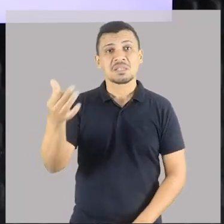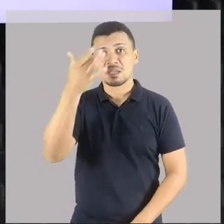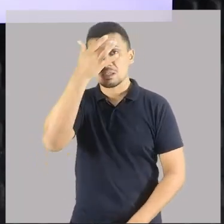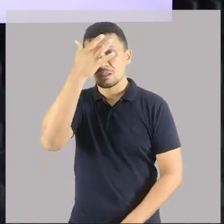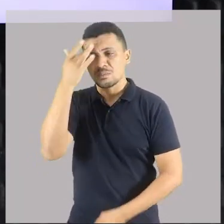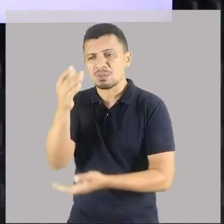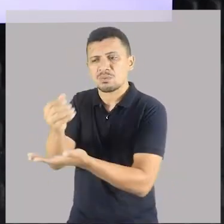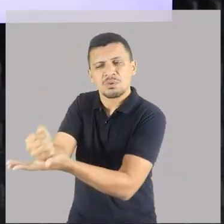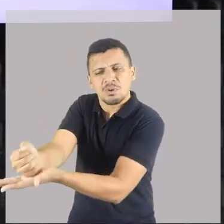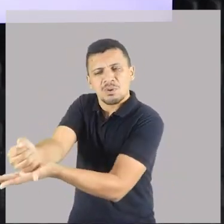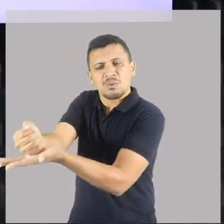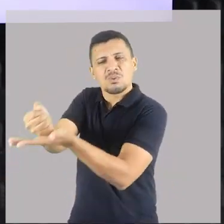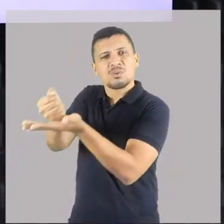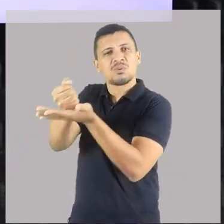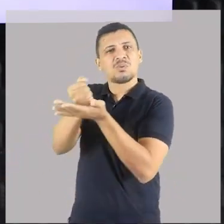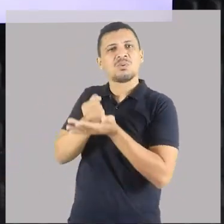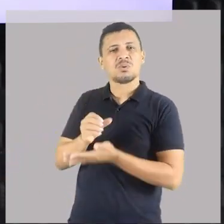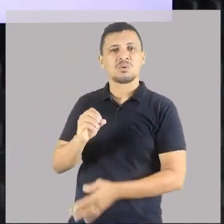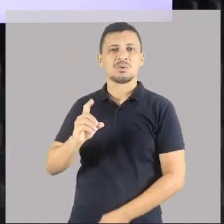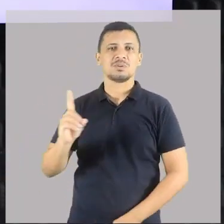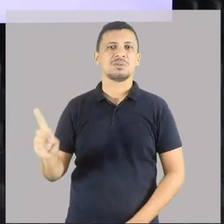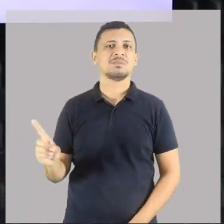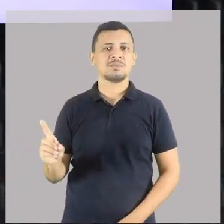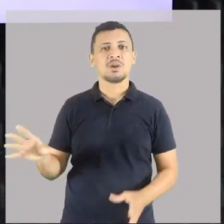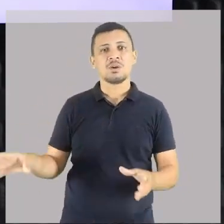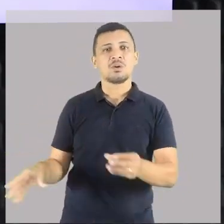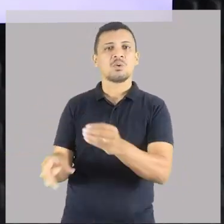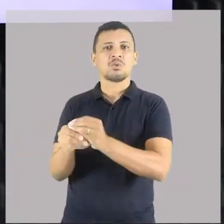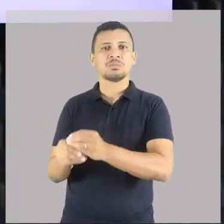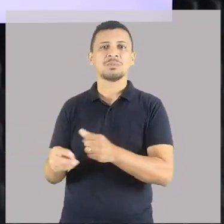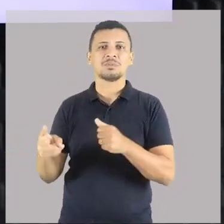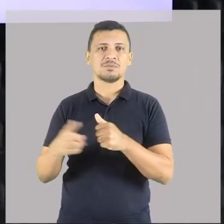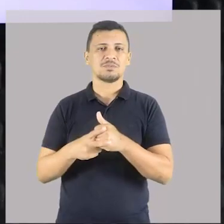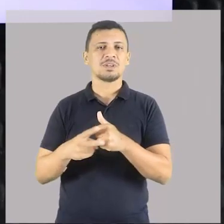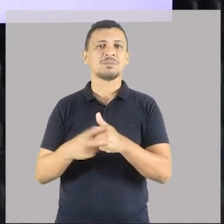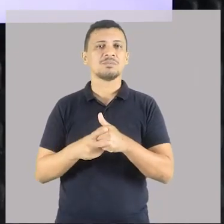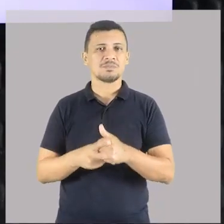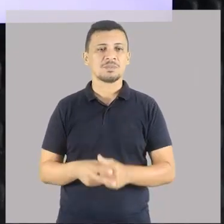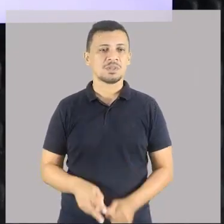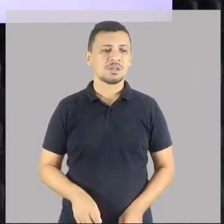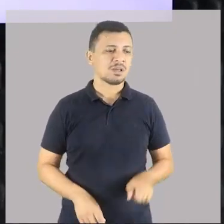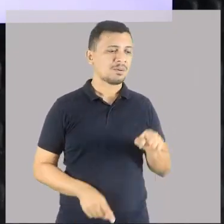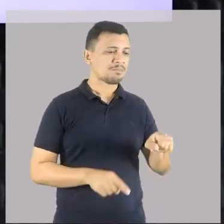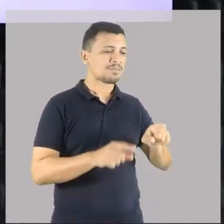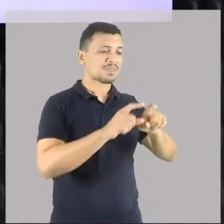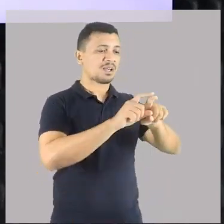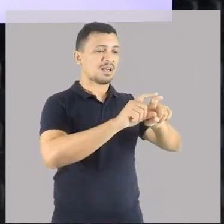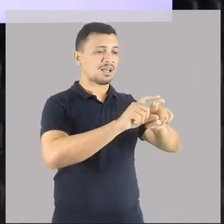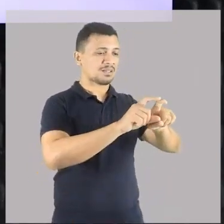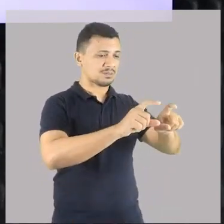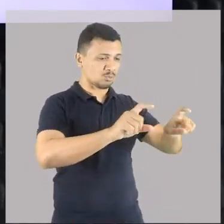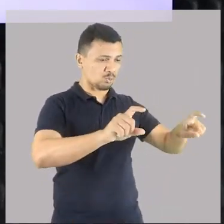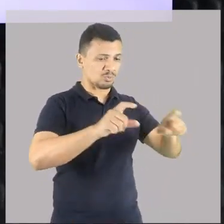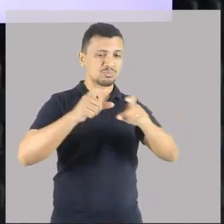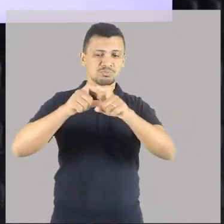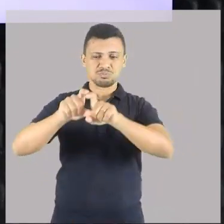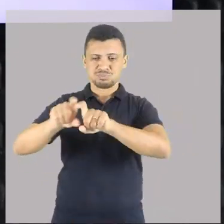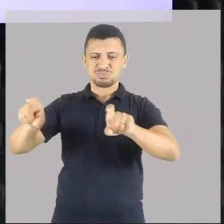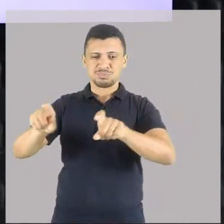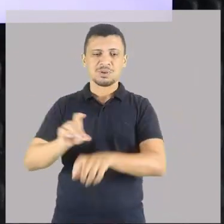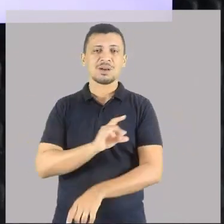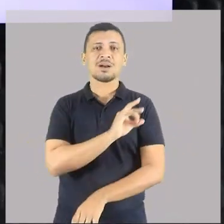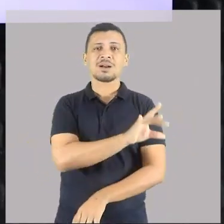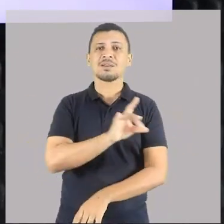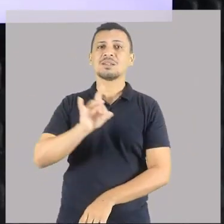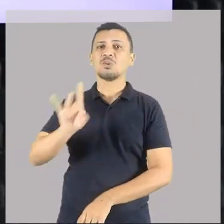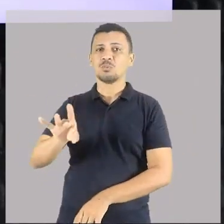objeto direto. Então, tem ali 6 pessoas, é o complemento do verbo. As 2 orações estão aí, mas cada uma tem a sua